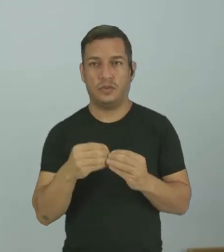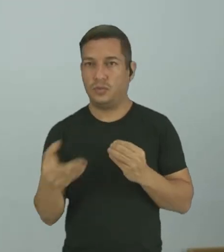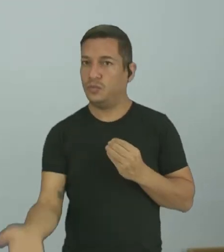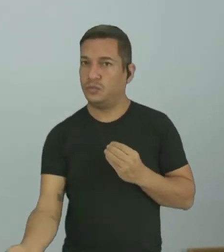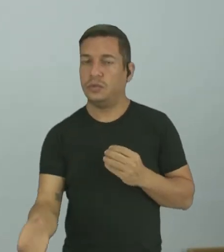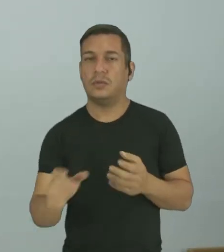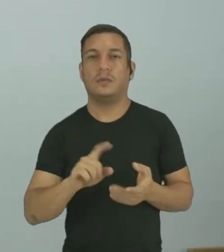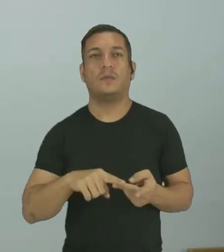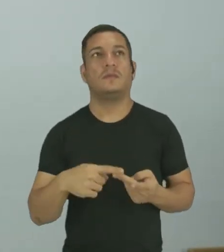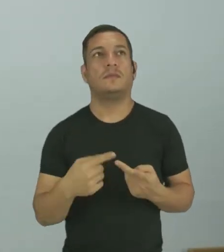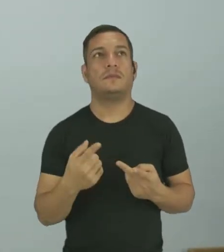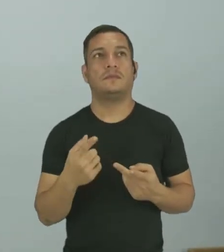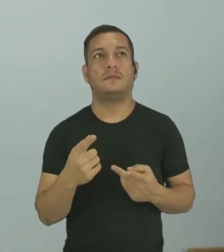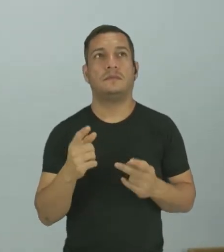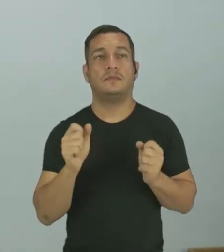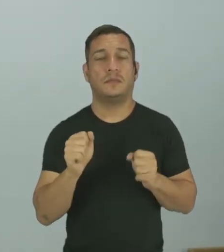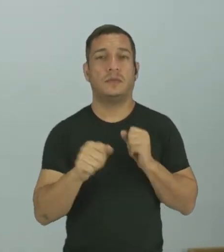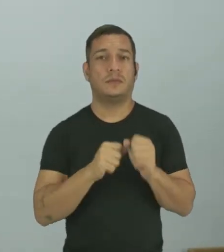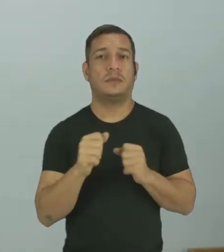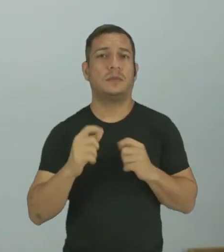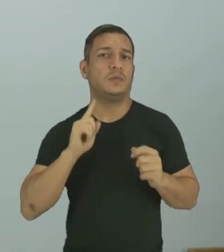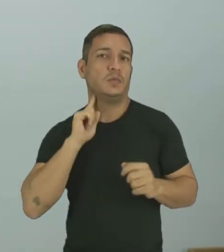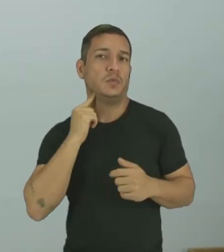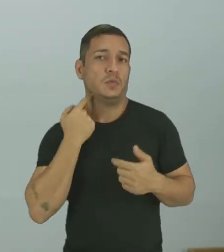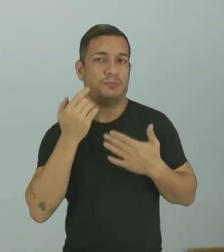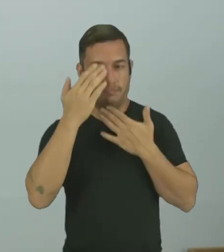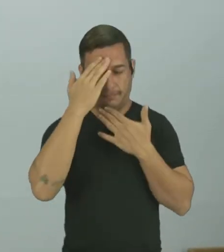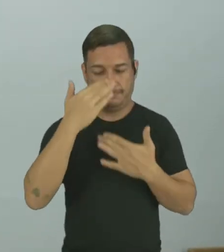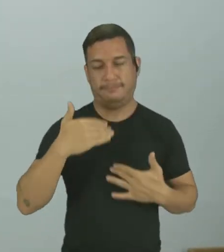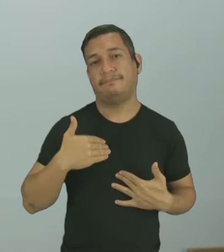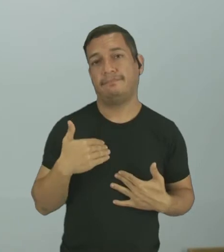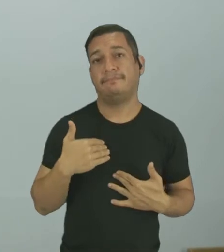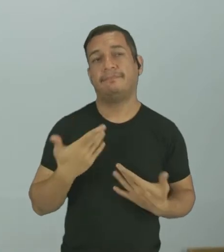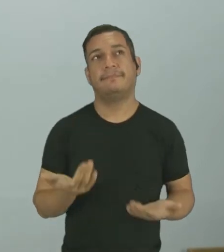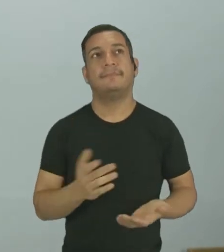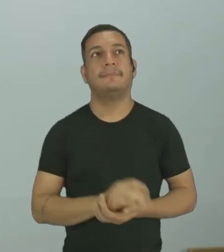chão, você pode se sujar.